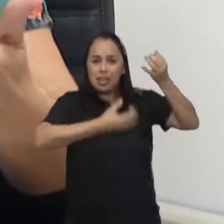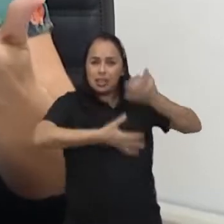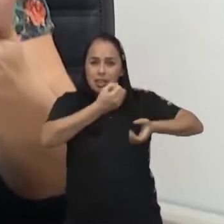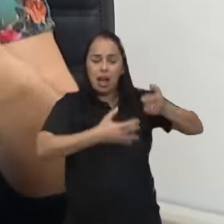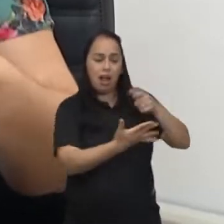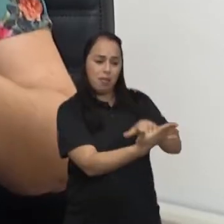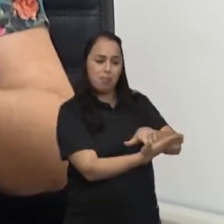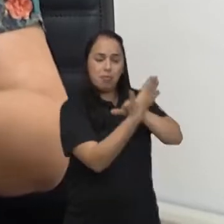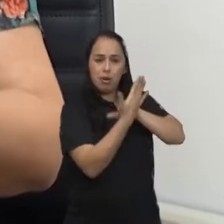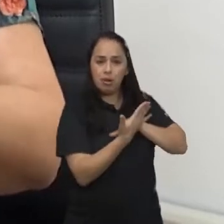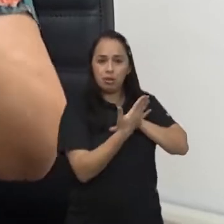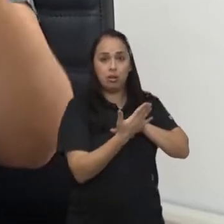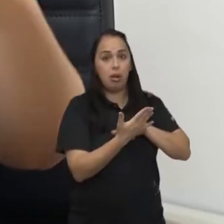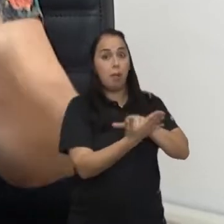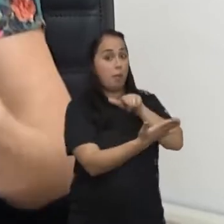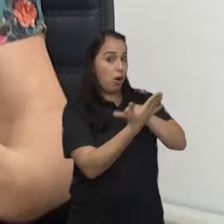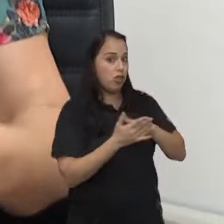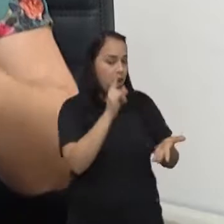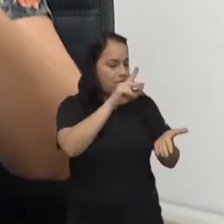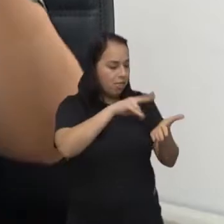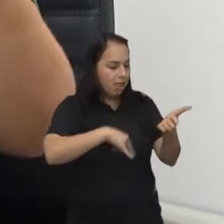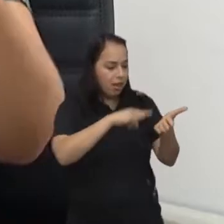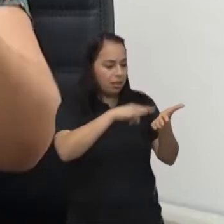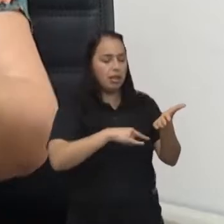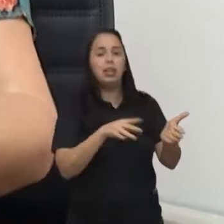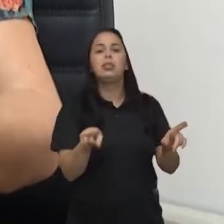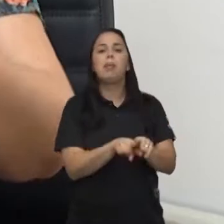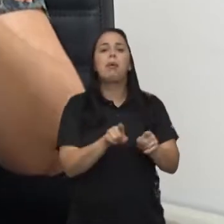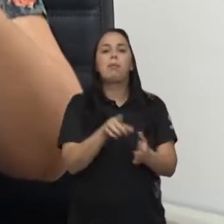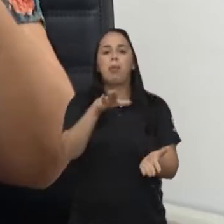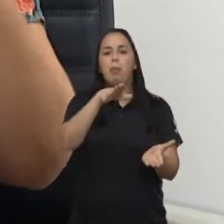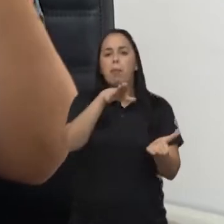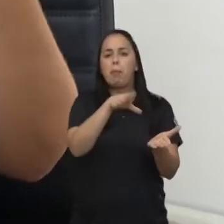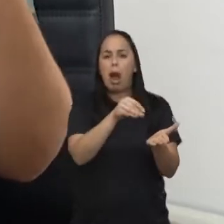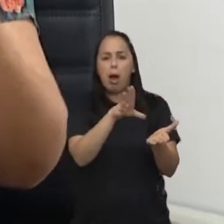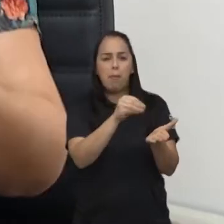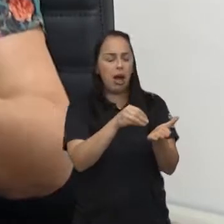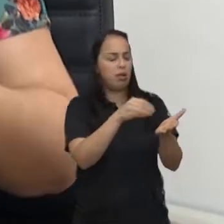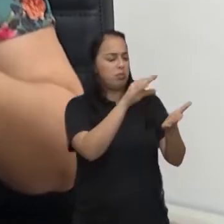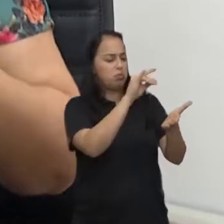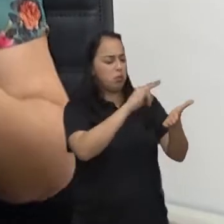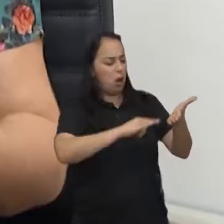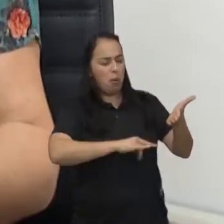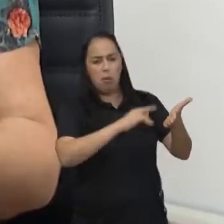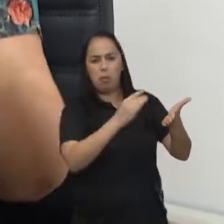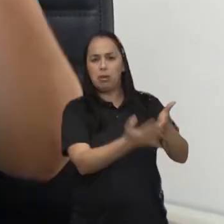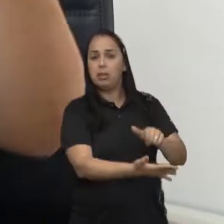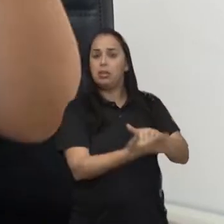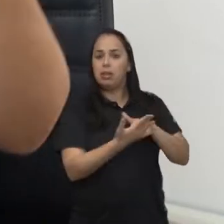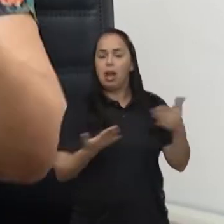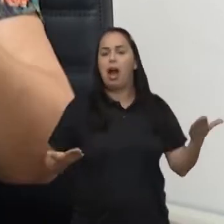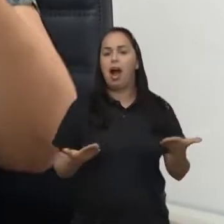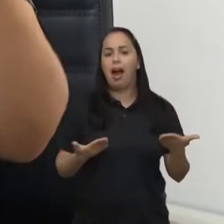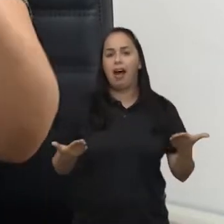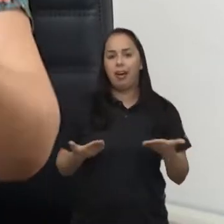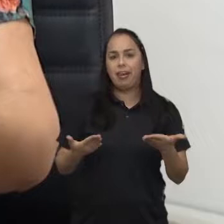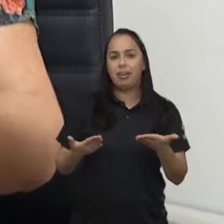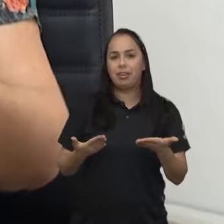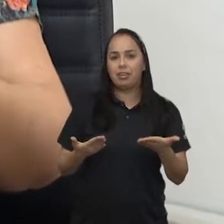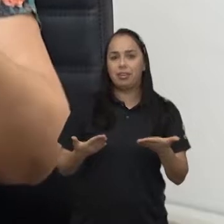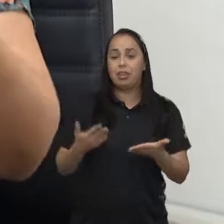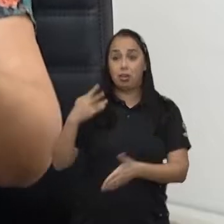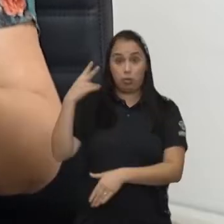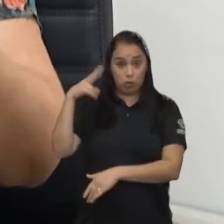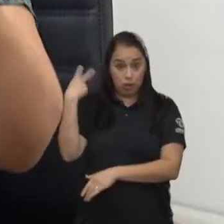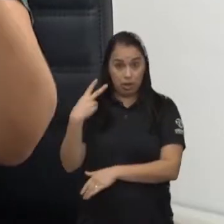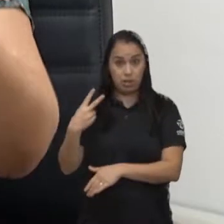criadores o que tem aqui tá acontecendo trouxeram o documento trouxeram os prints que dá negativa que eles tiveram e agora